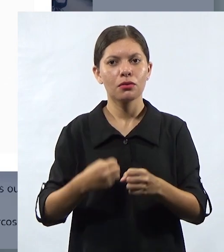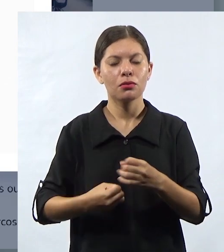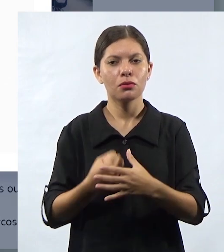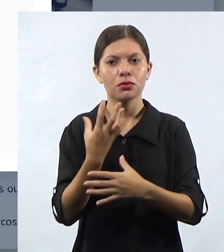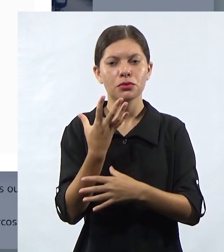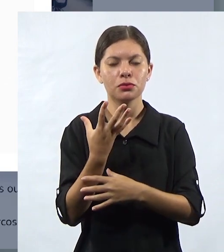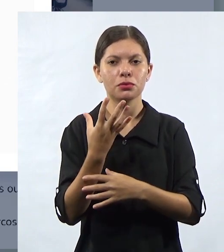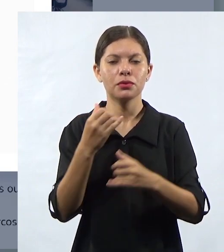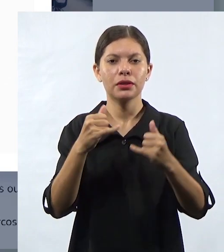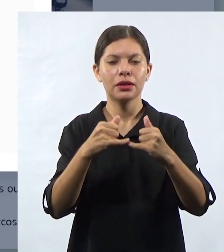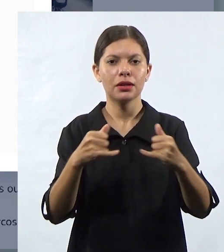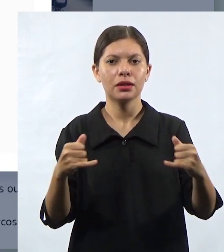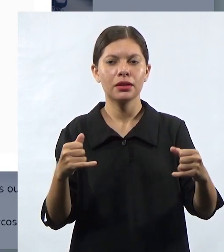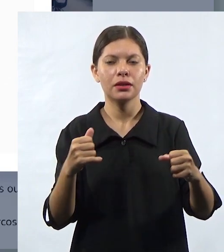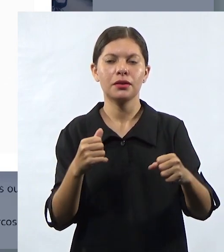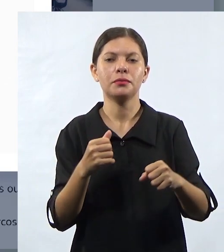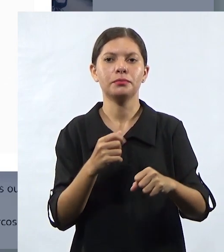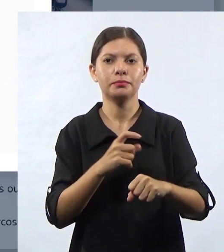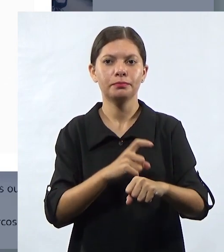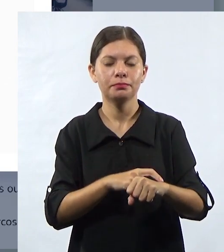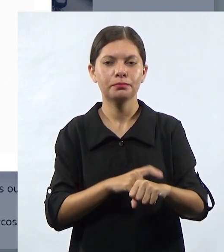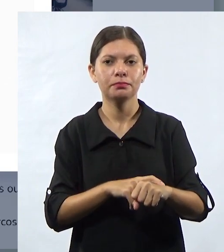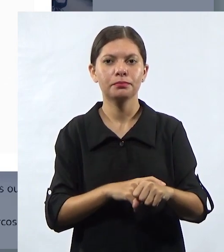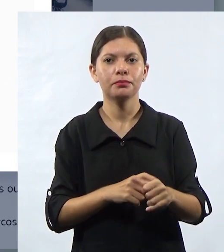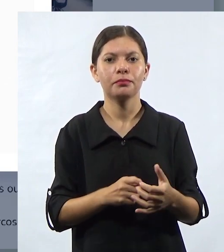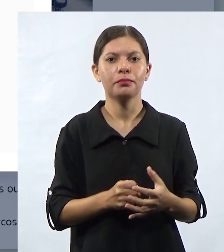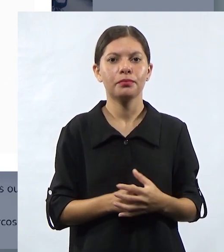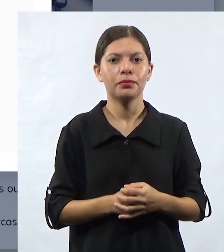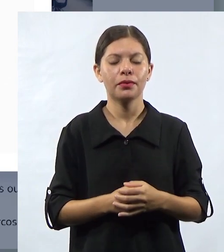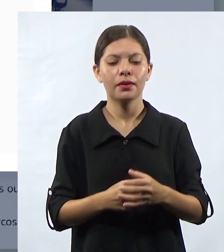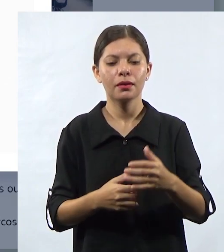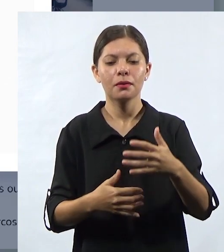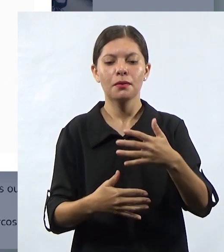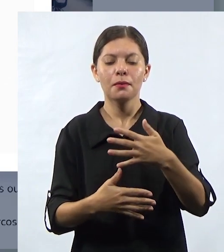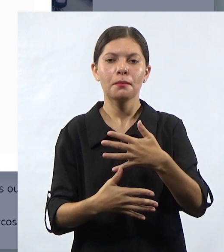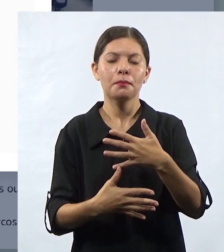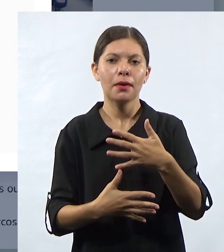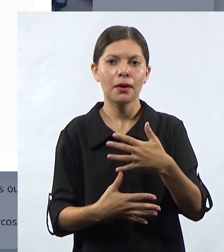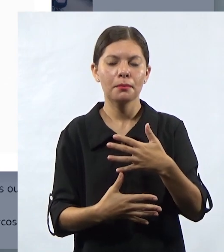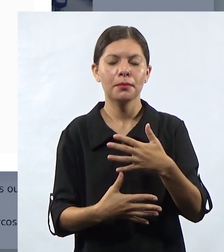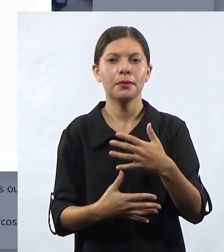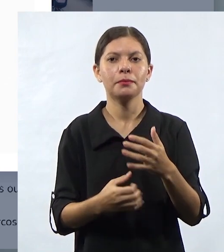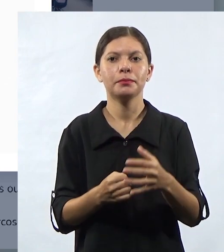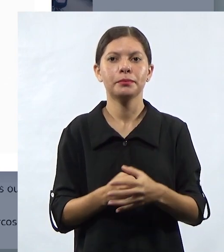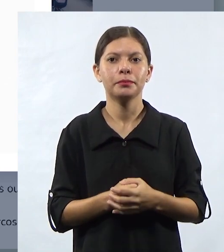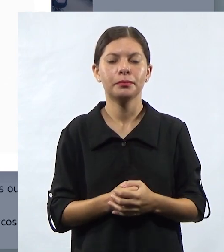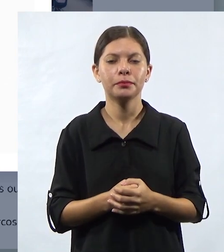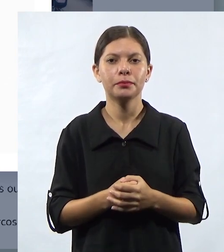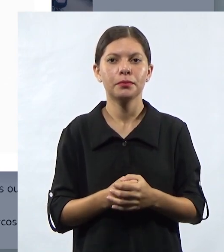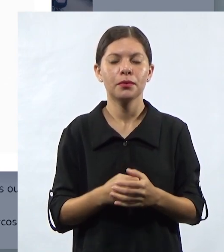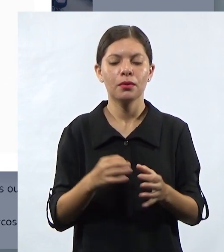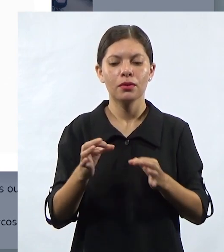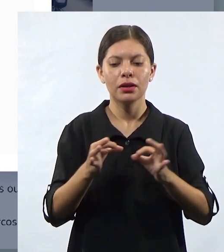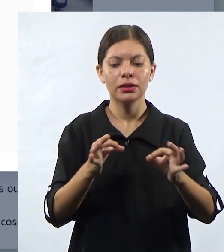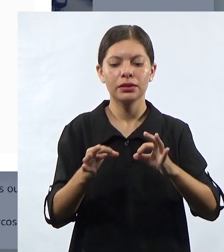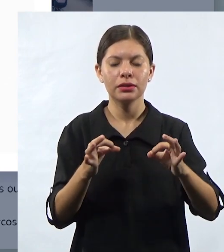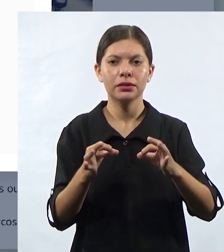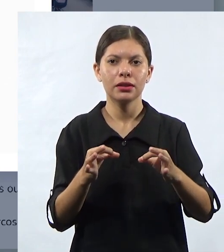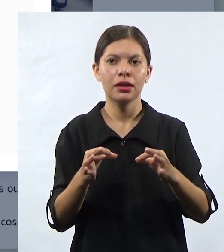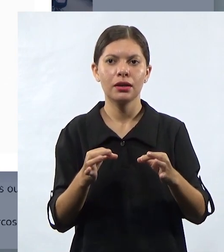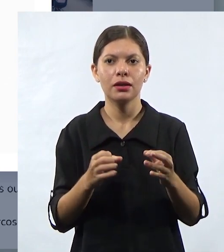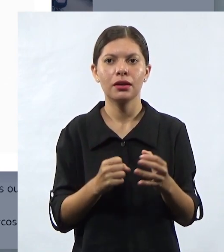uma linha, estou usando aqui o Google, tá? É um aplicativo de mapa mental, e eu vou definir a linha. Então, eu coloco o meu